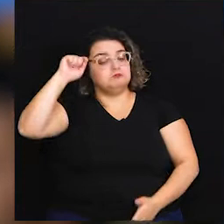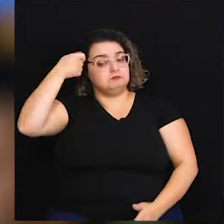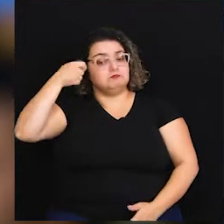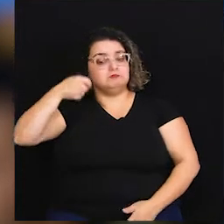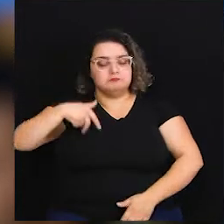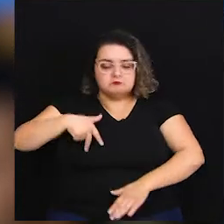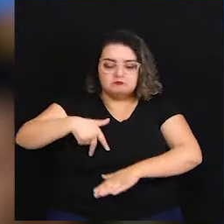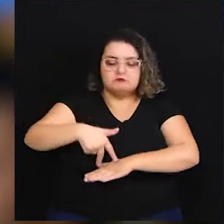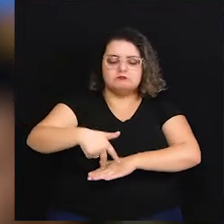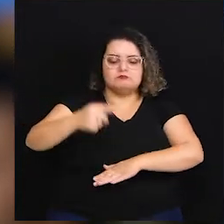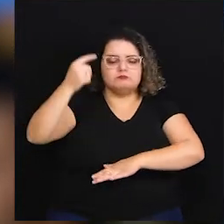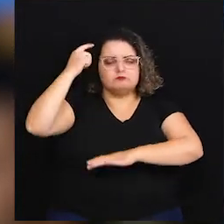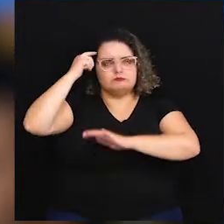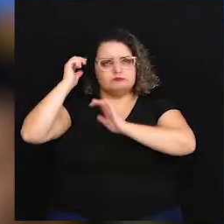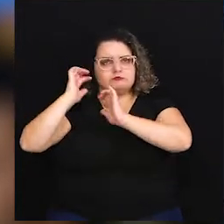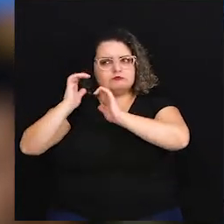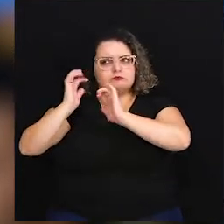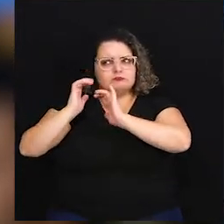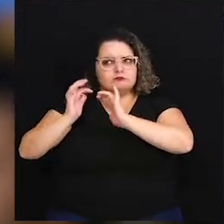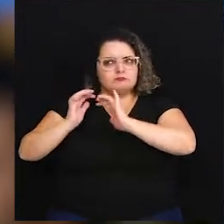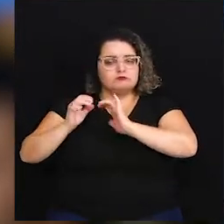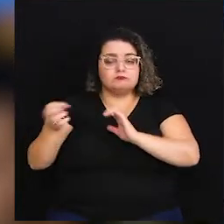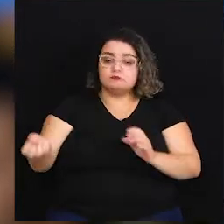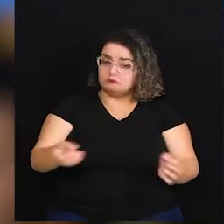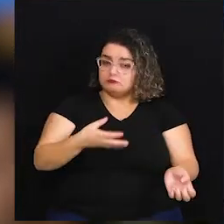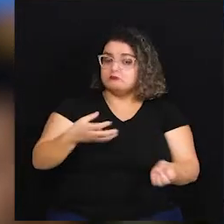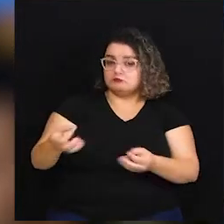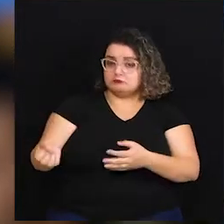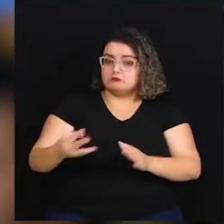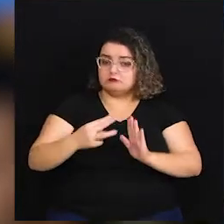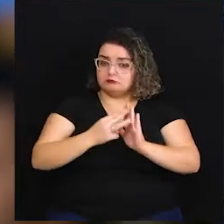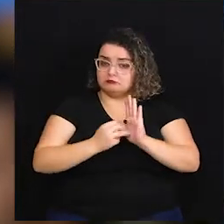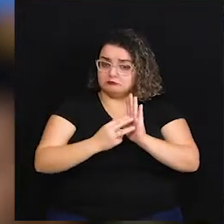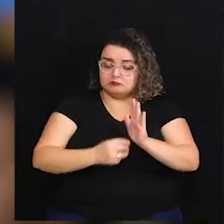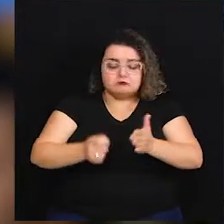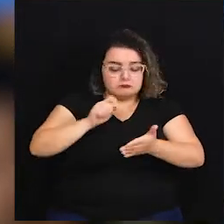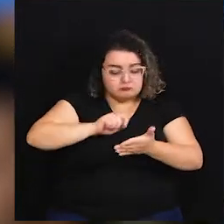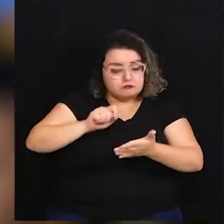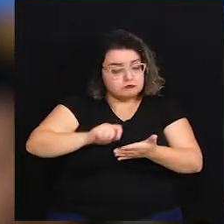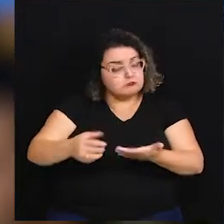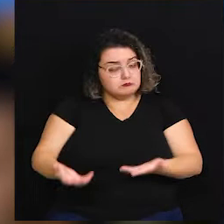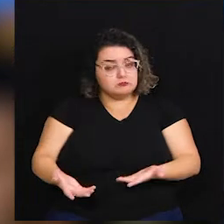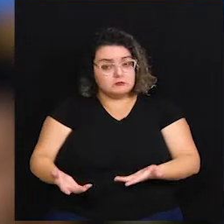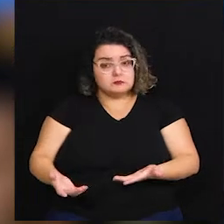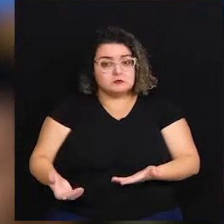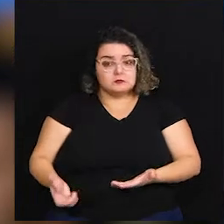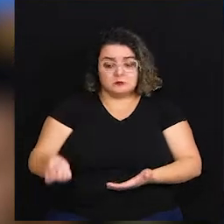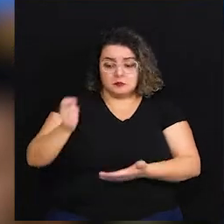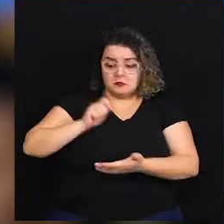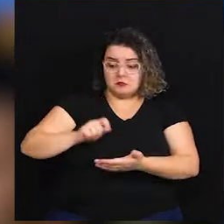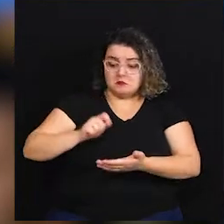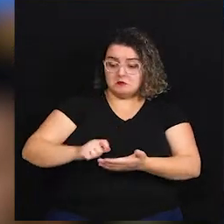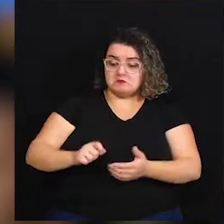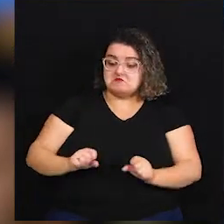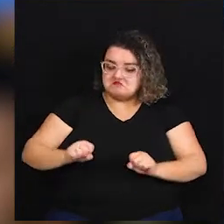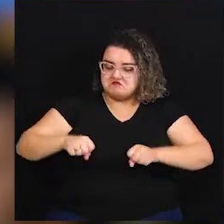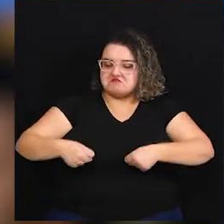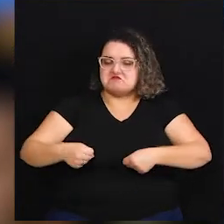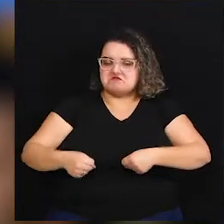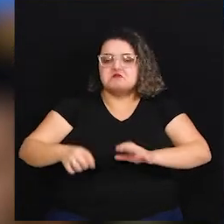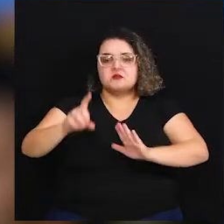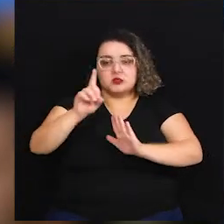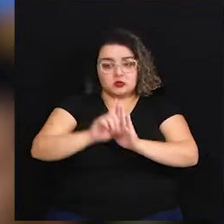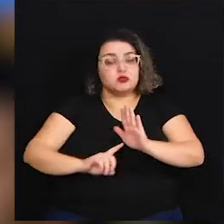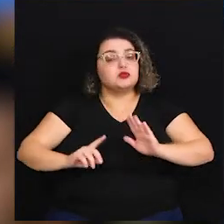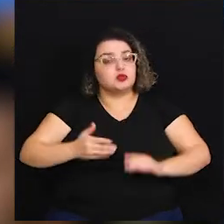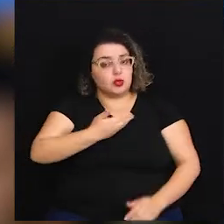abram espaços centrais de reflexão e de novas abordagens e metodologias. O livro de uma autora promissora nas discussões